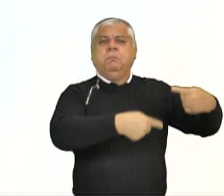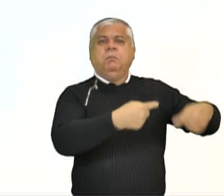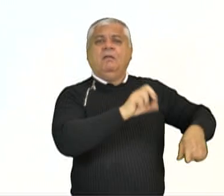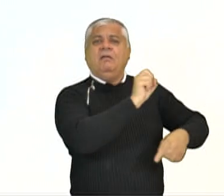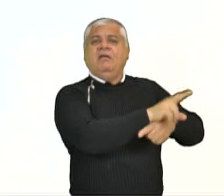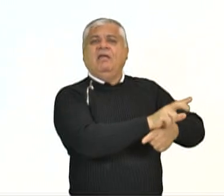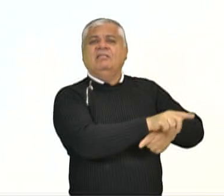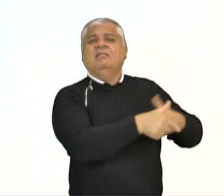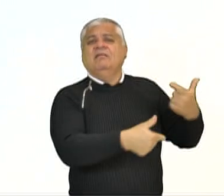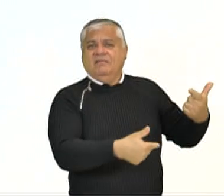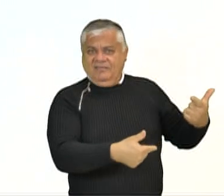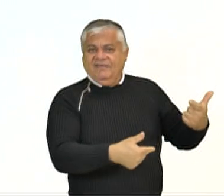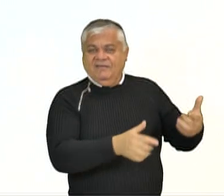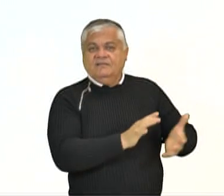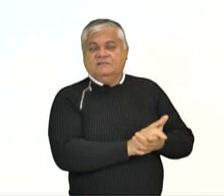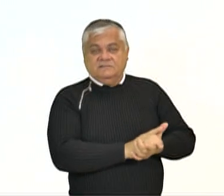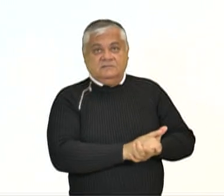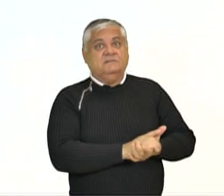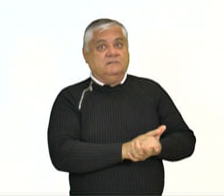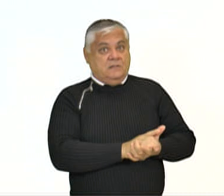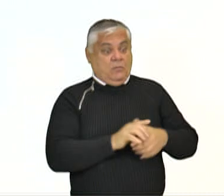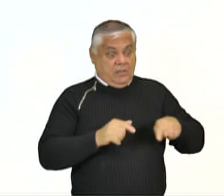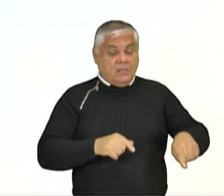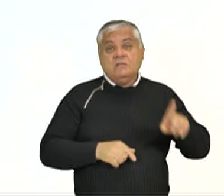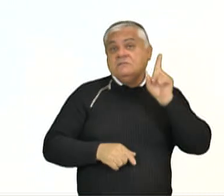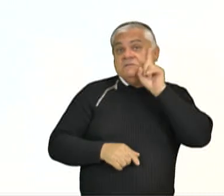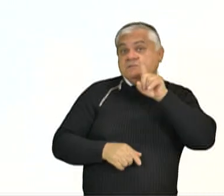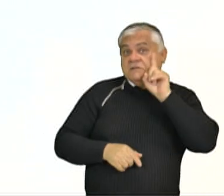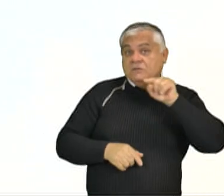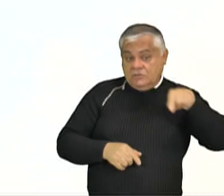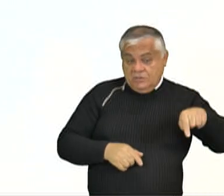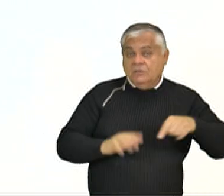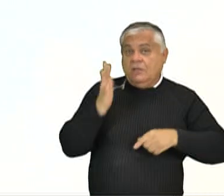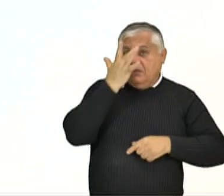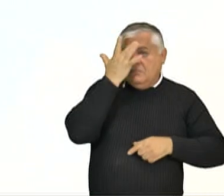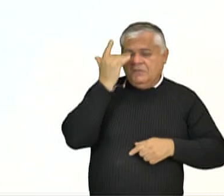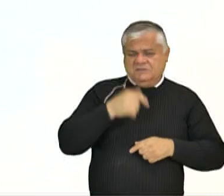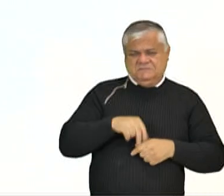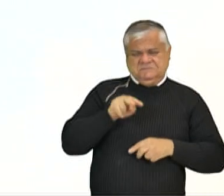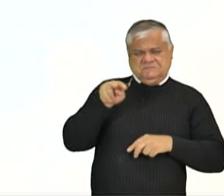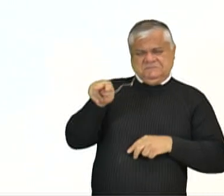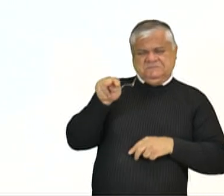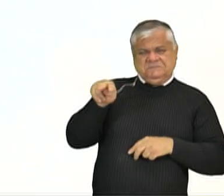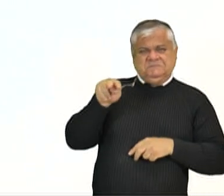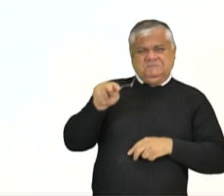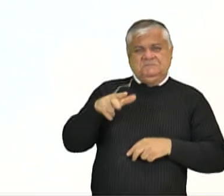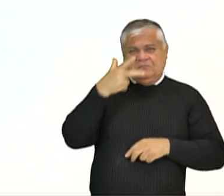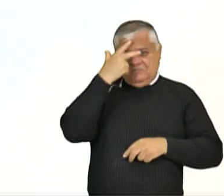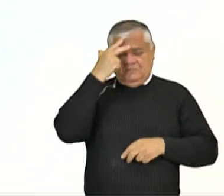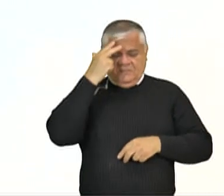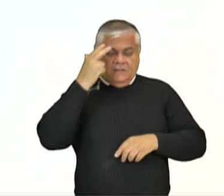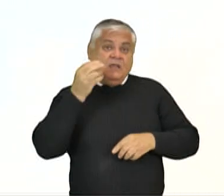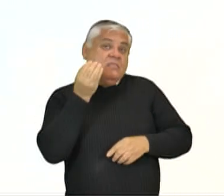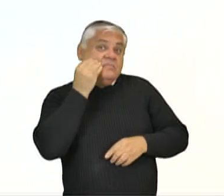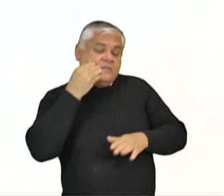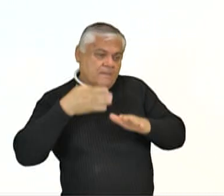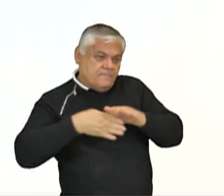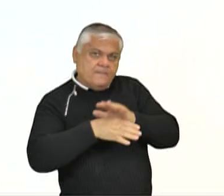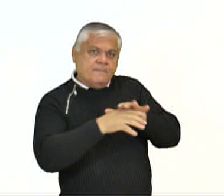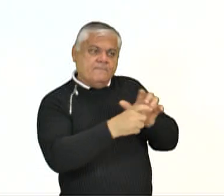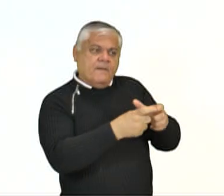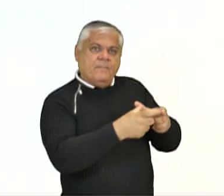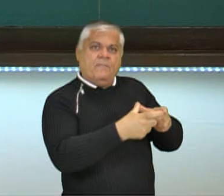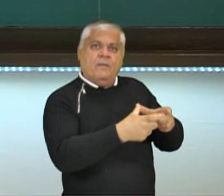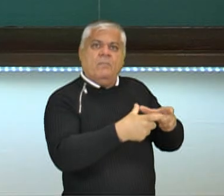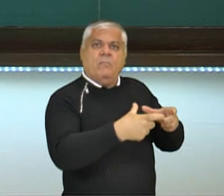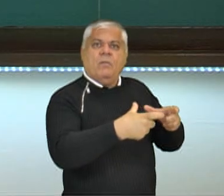de trabalho. Então, olha só, as pessoas elas imigram para lá e vão aumentando cada vez mais o